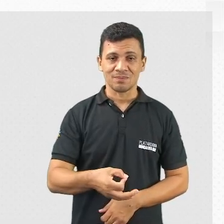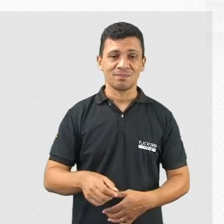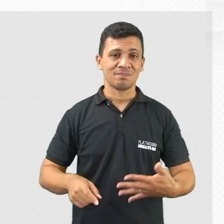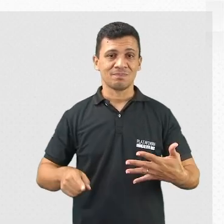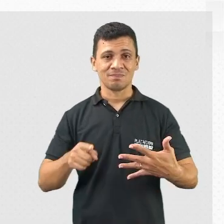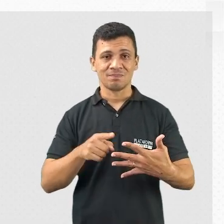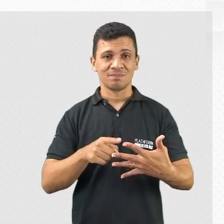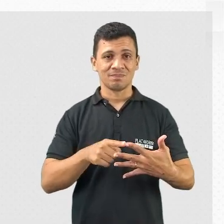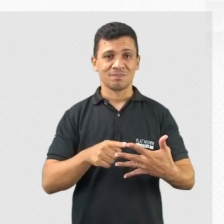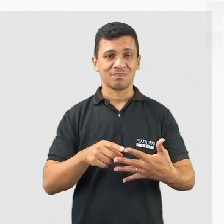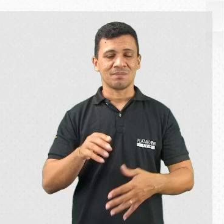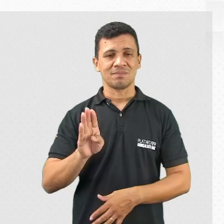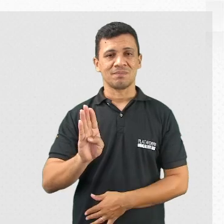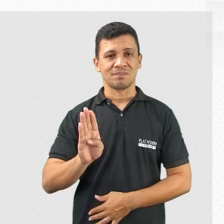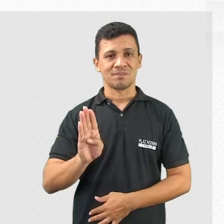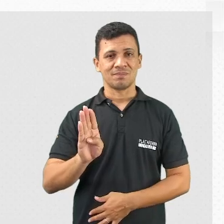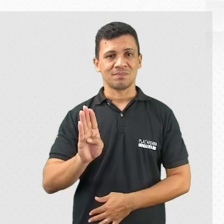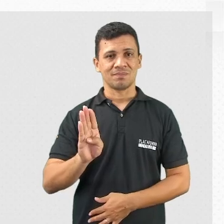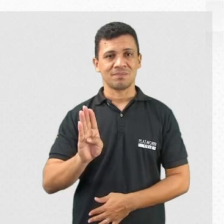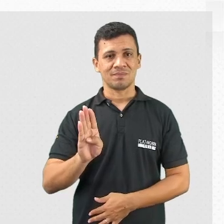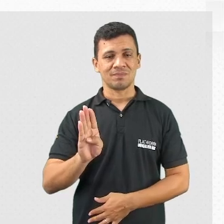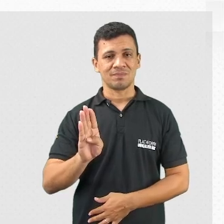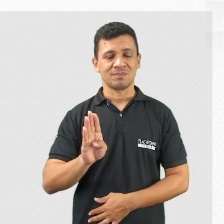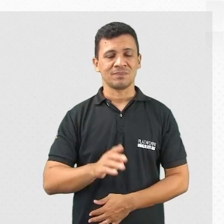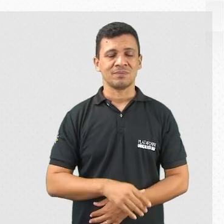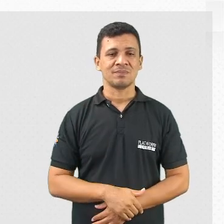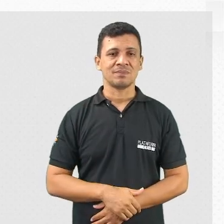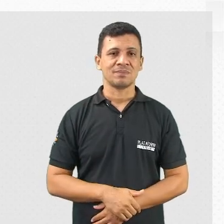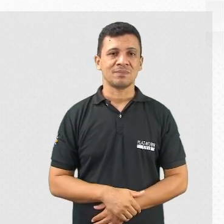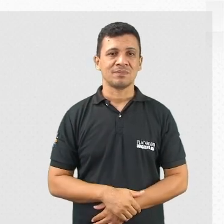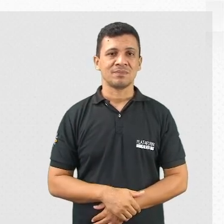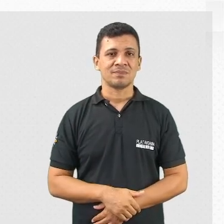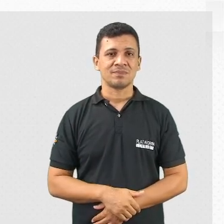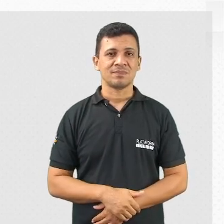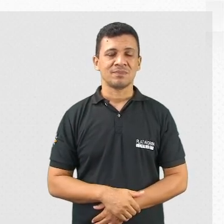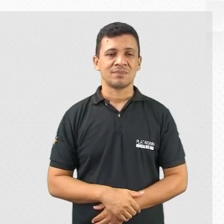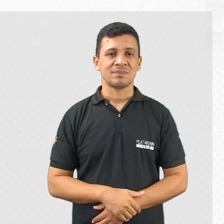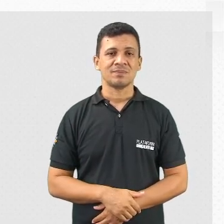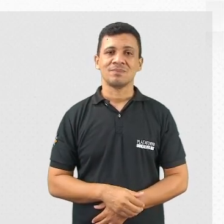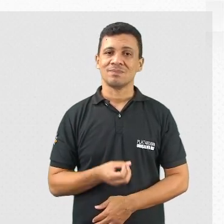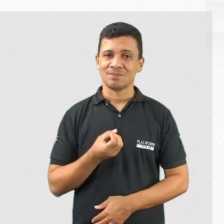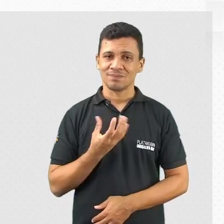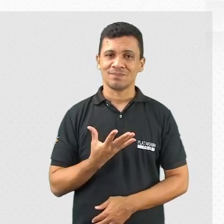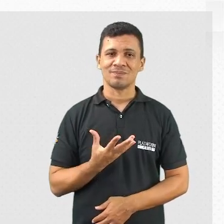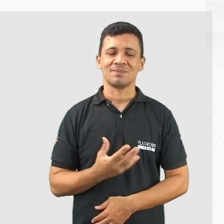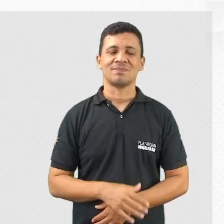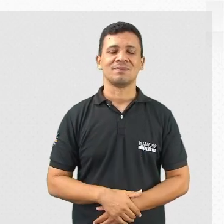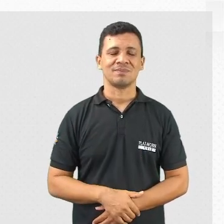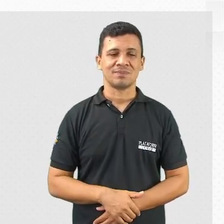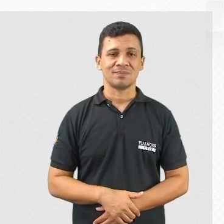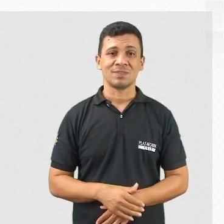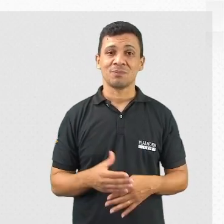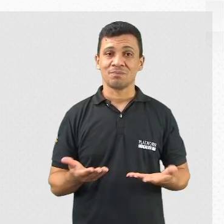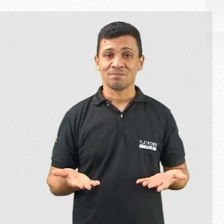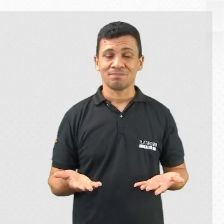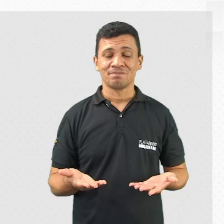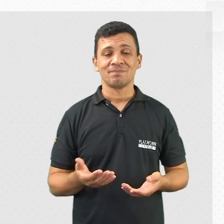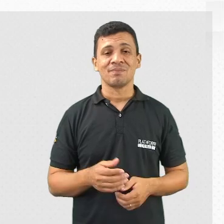é a letra B. Deixa eu até marcar aqui, ó, com o marcador. Muito bem. Então, é isso,